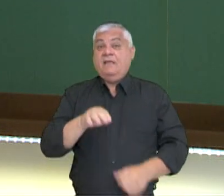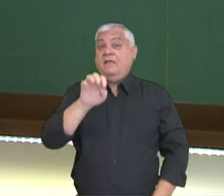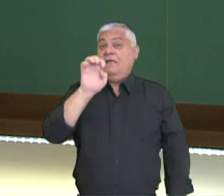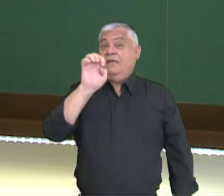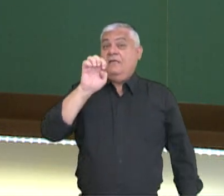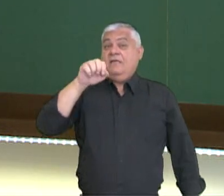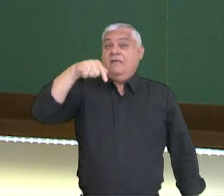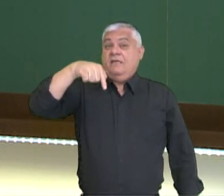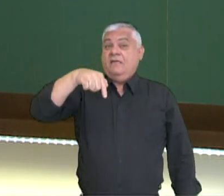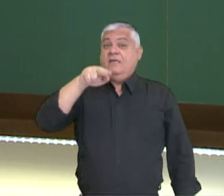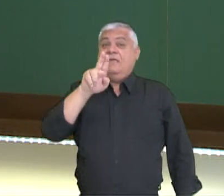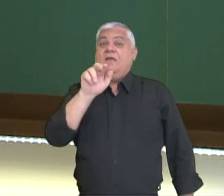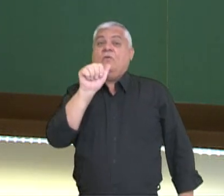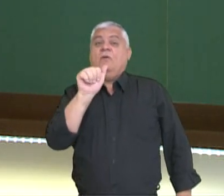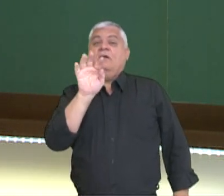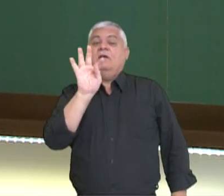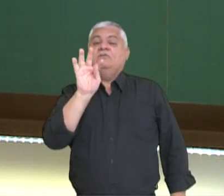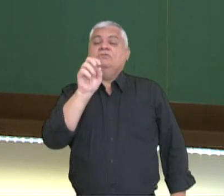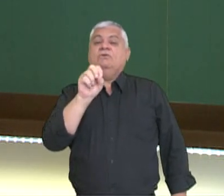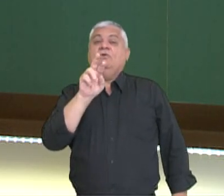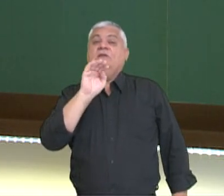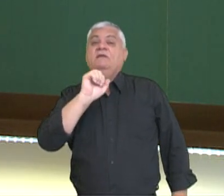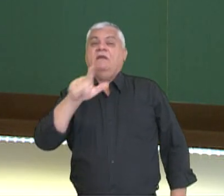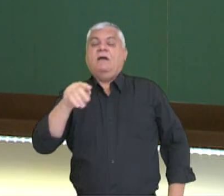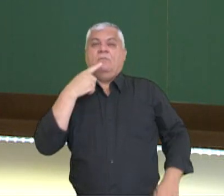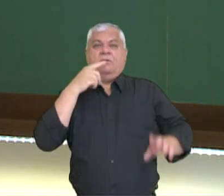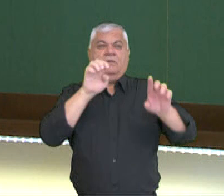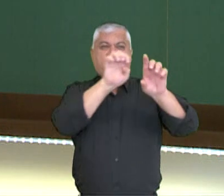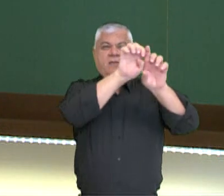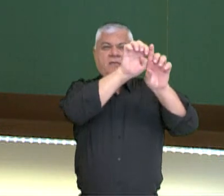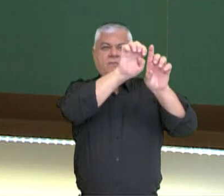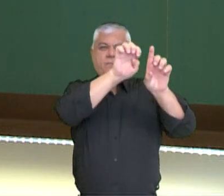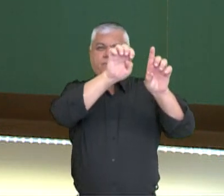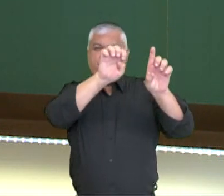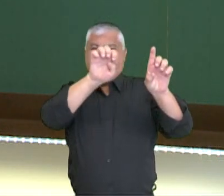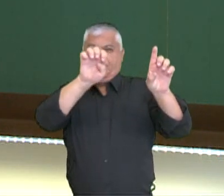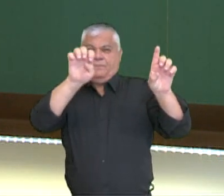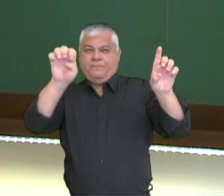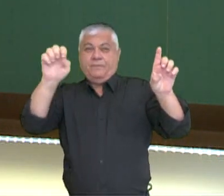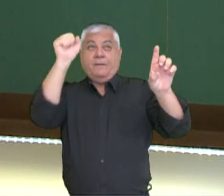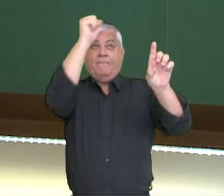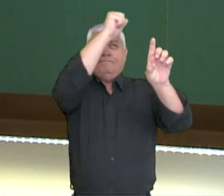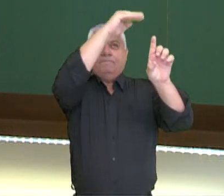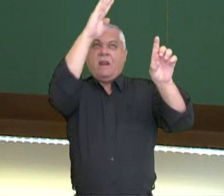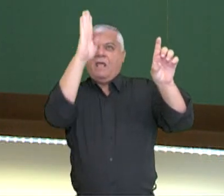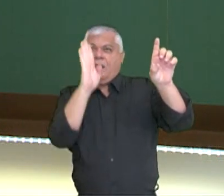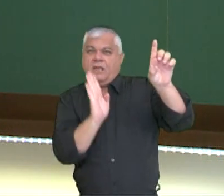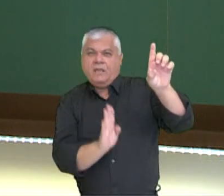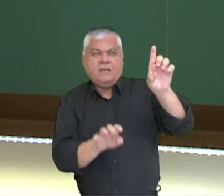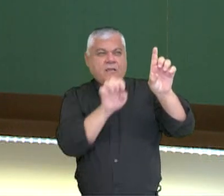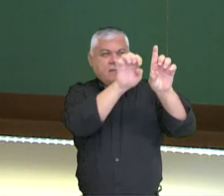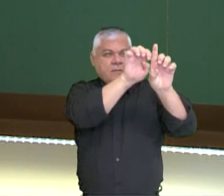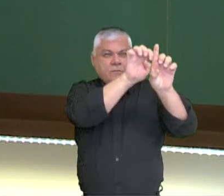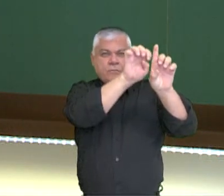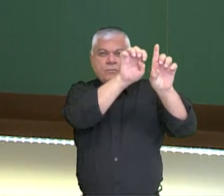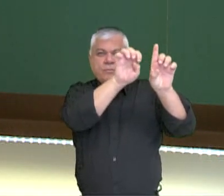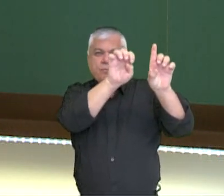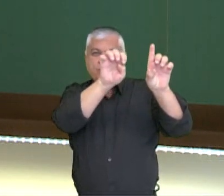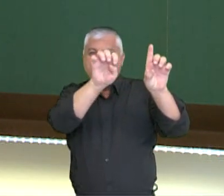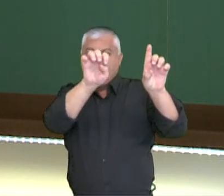áreas próximas à linha do Equador, que apresentam características ali de grande